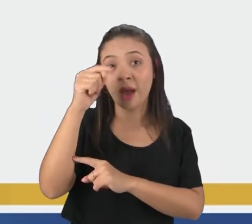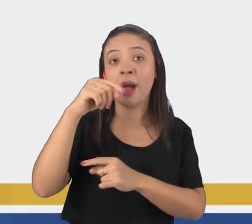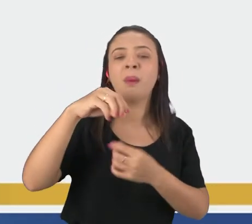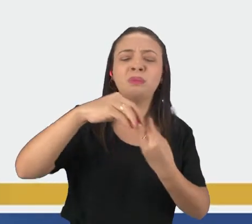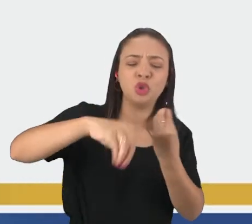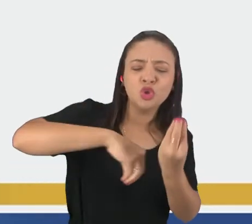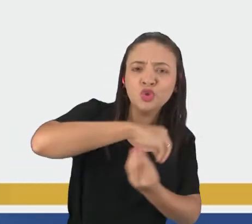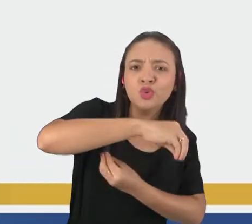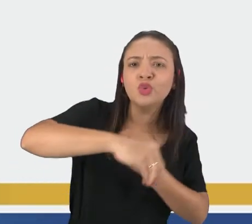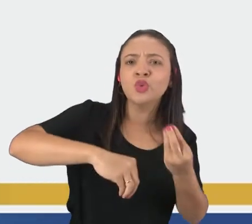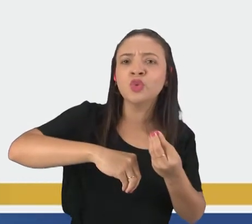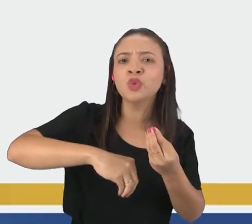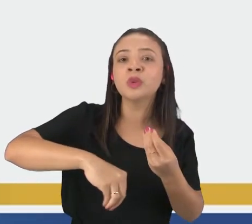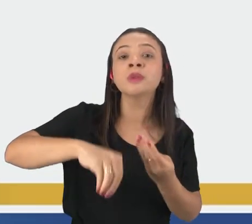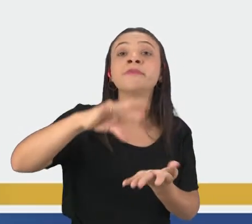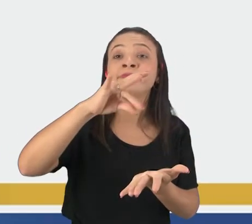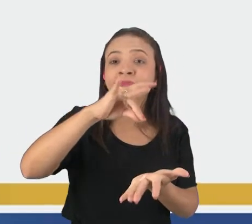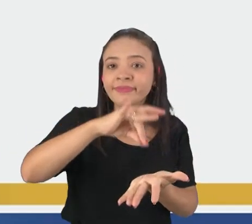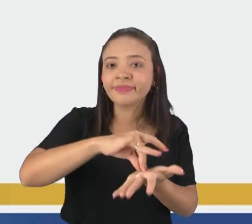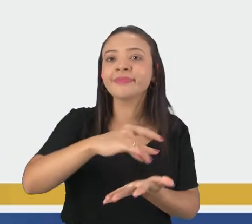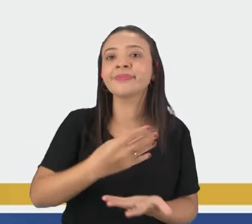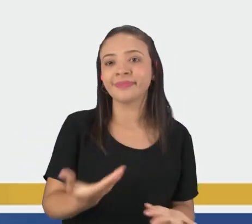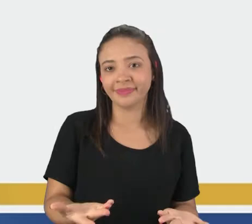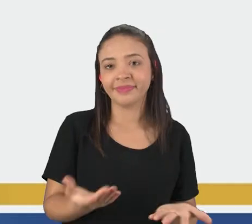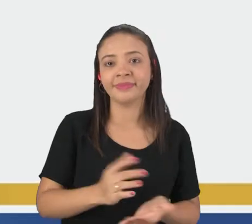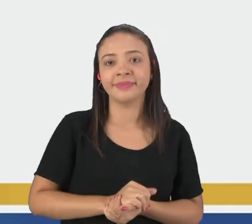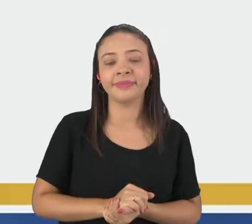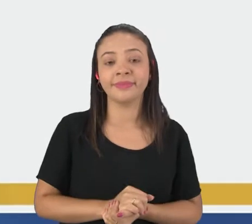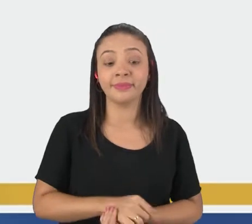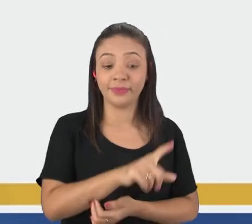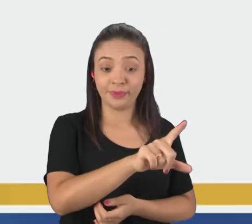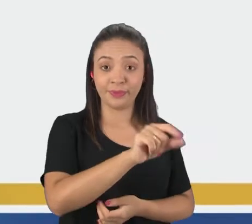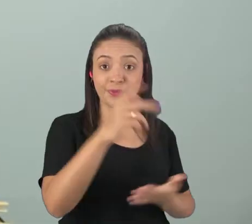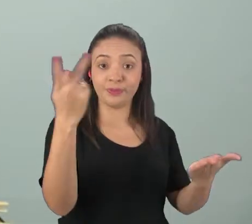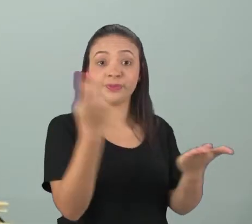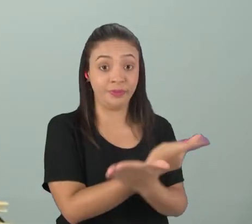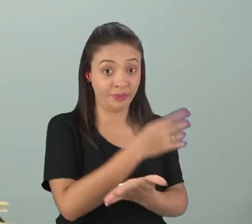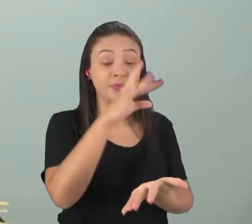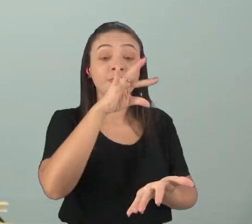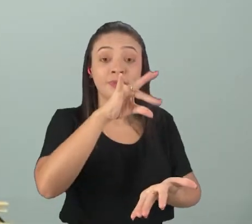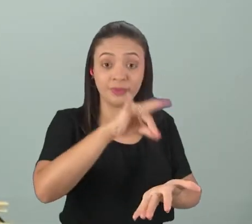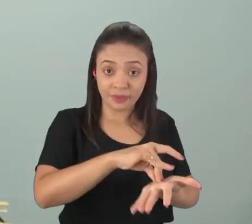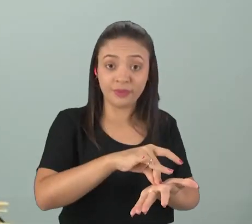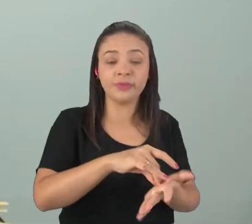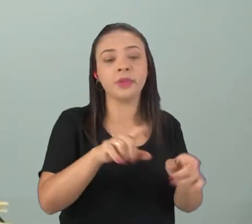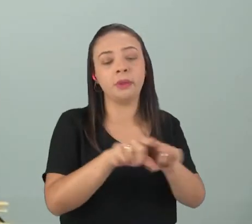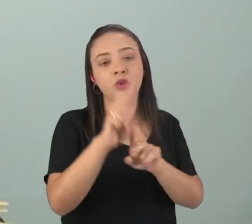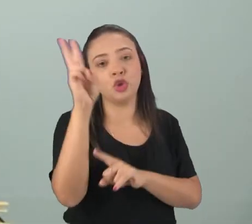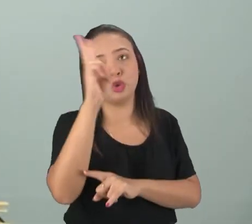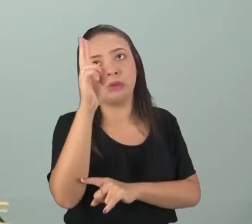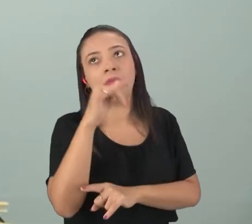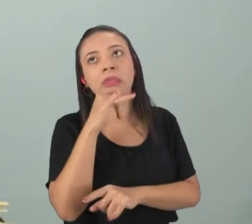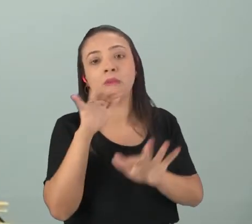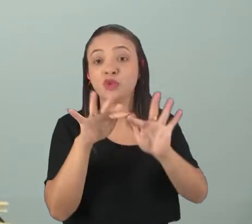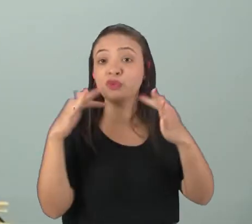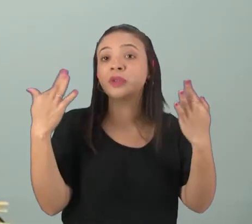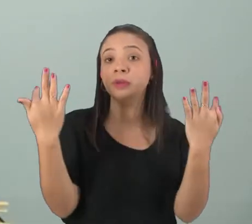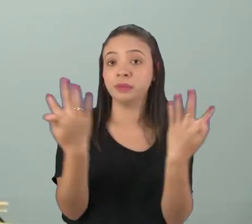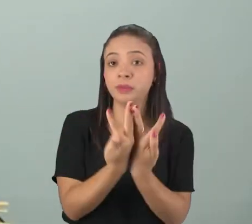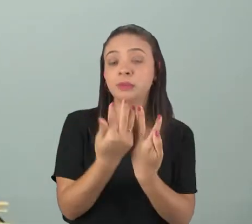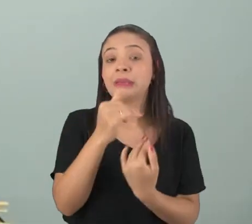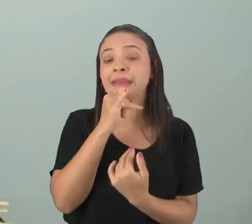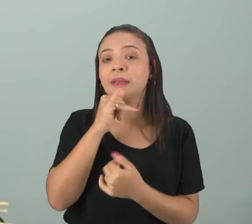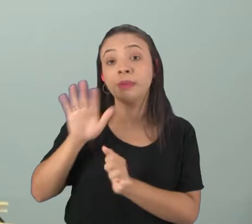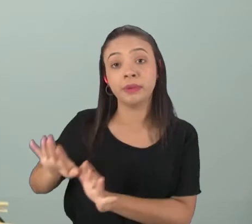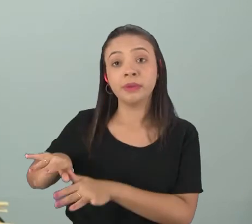misturando com a realidade, né? Ou seja, eles pegam fatos reais, né, histórias de famílias, por exemplo, da